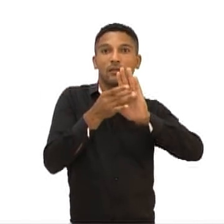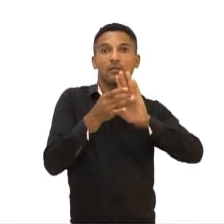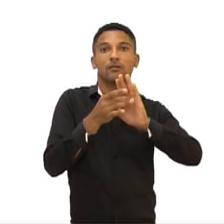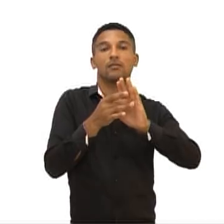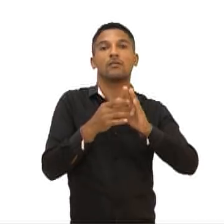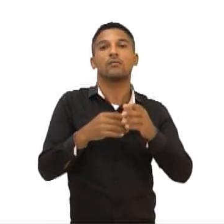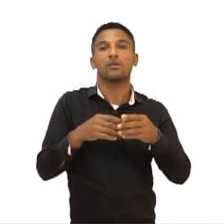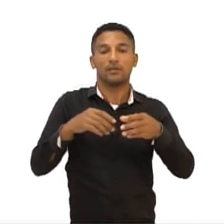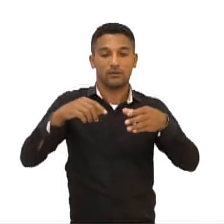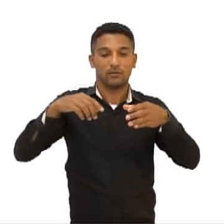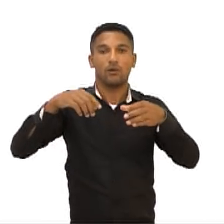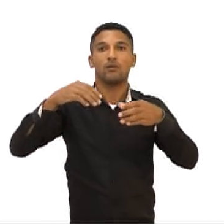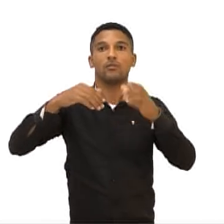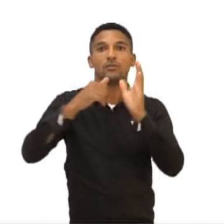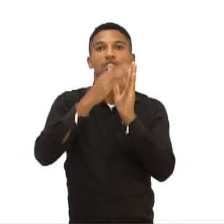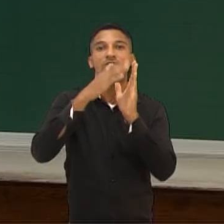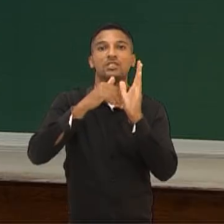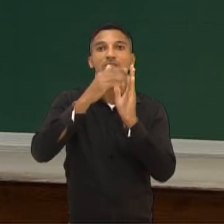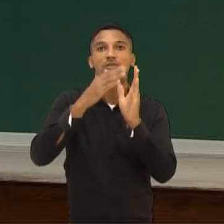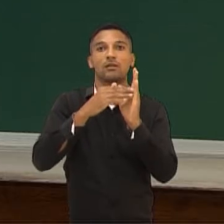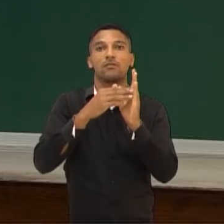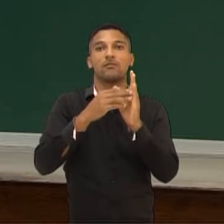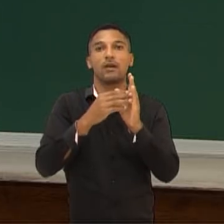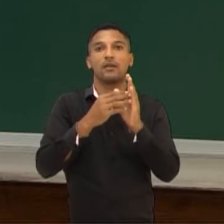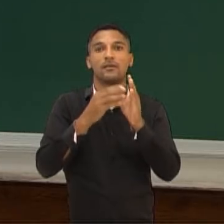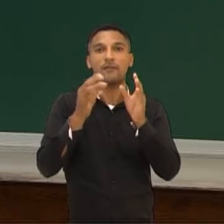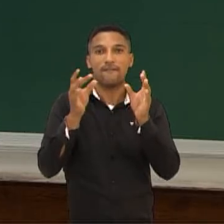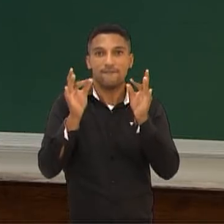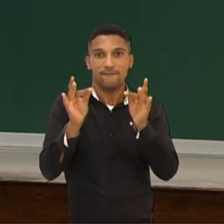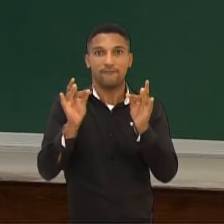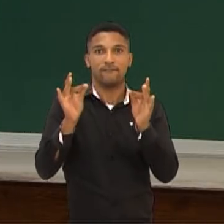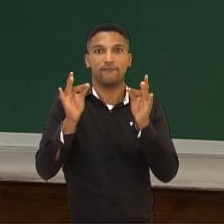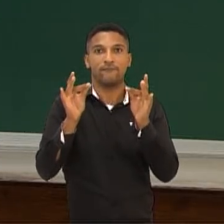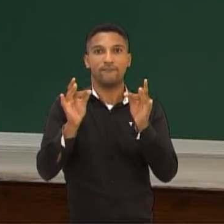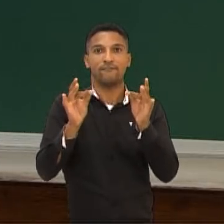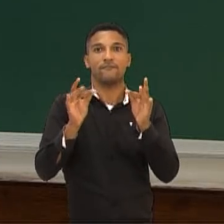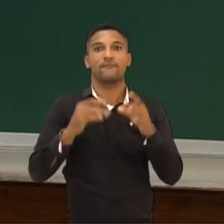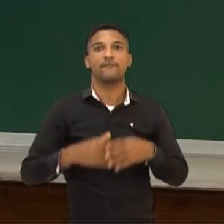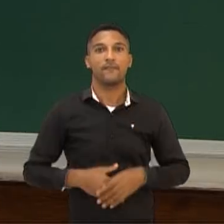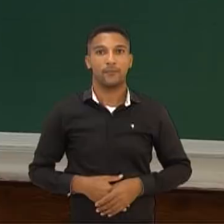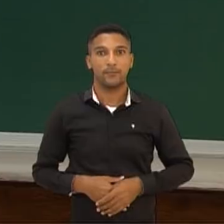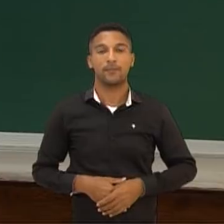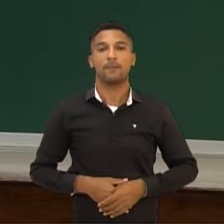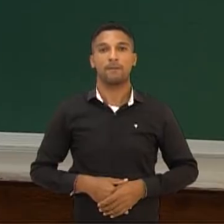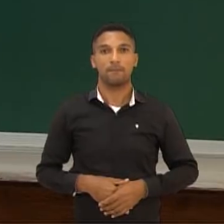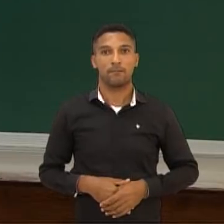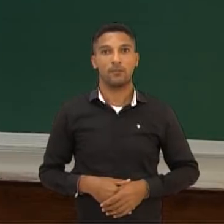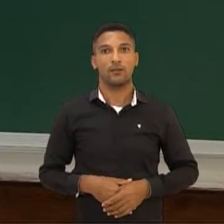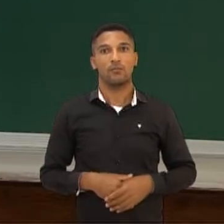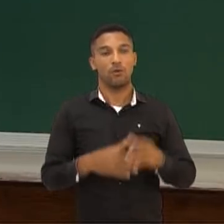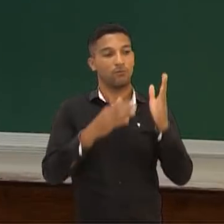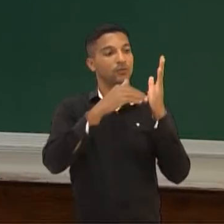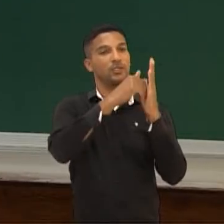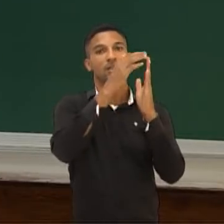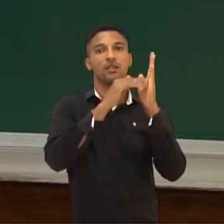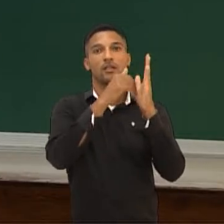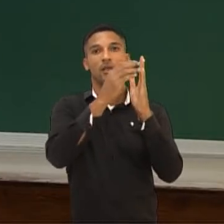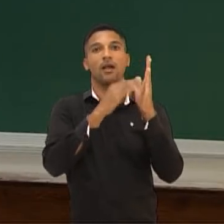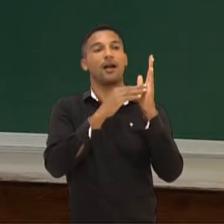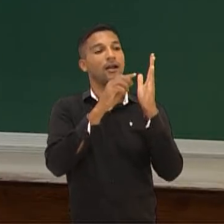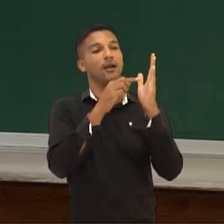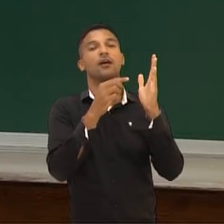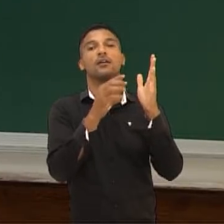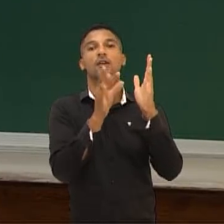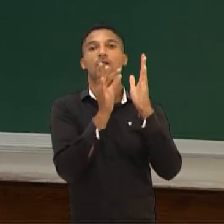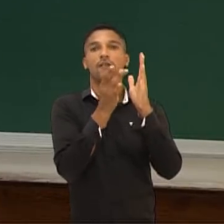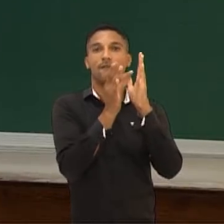de ovo, resina, óleos, né? Então, eles vão fazer com que a tinta, né, ela fixe na superfície que você vai